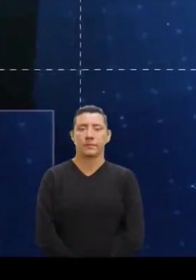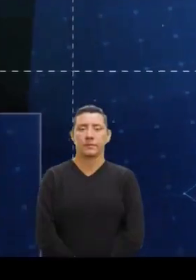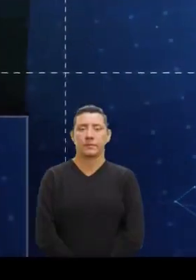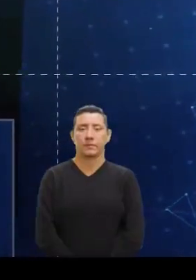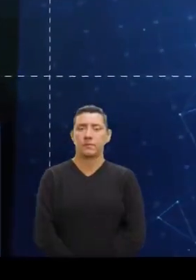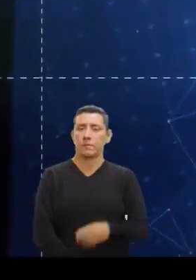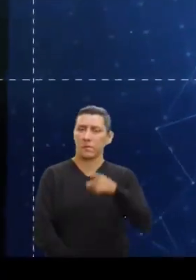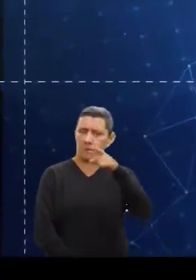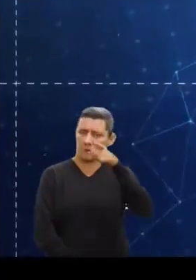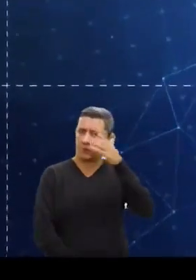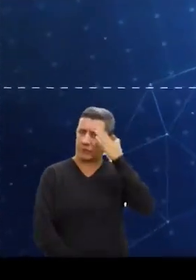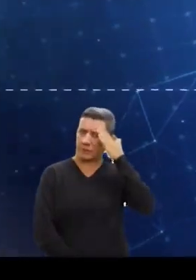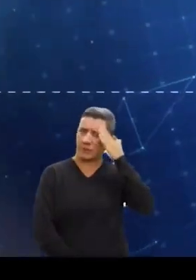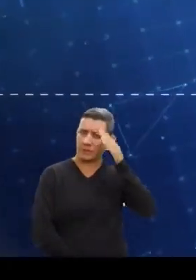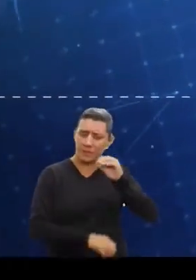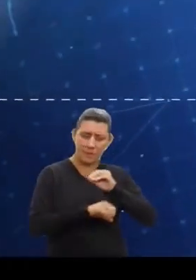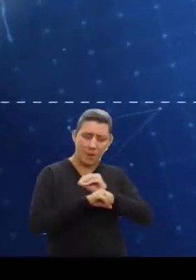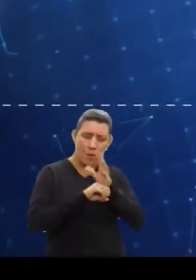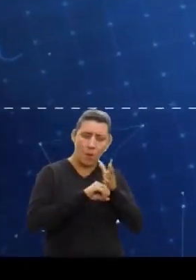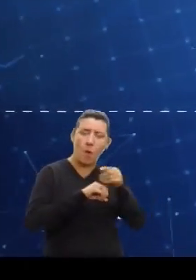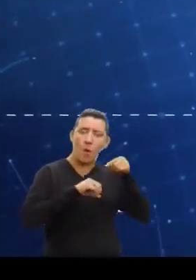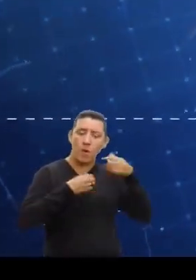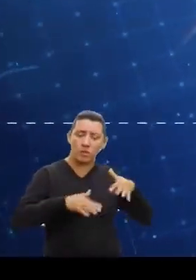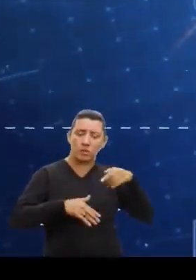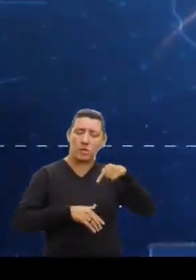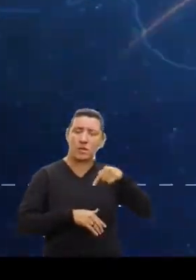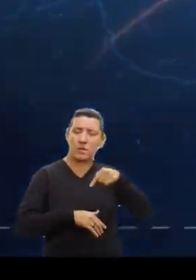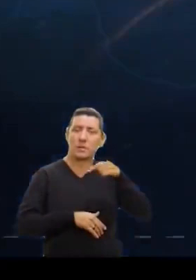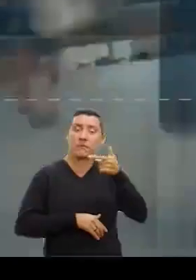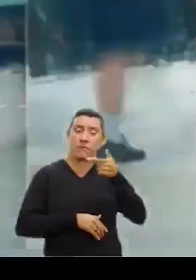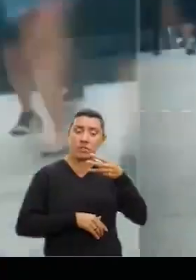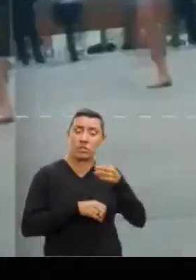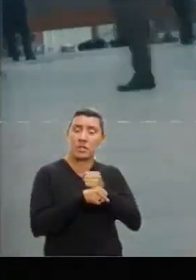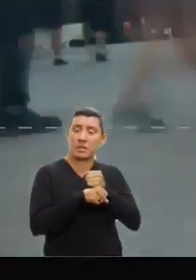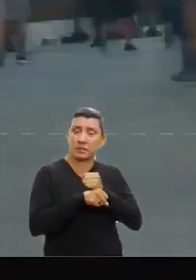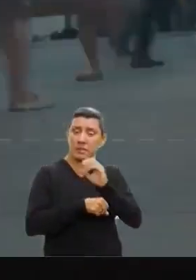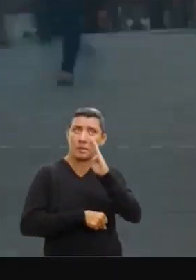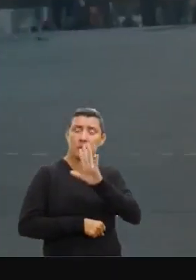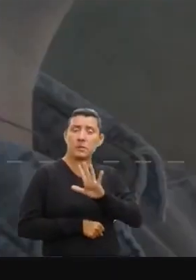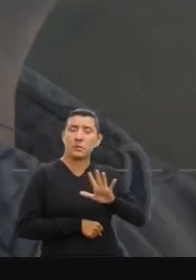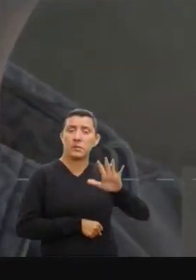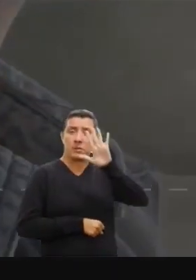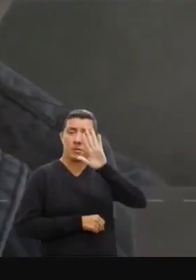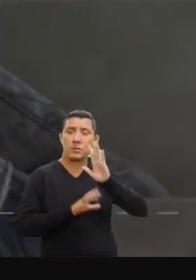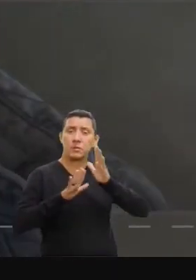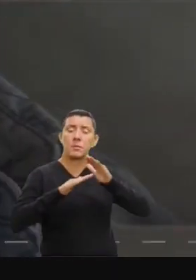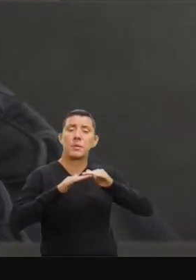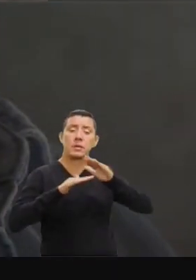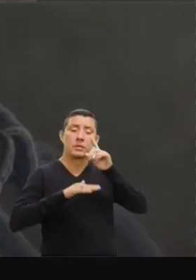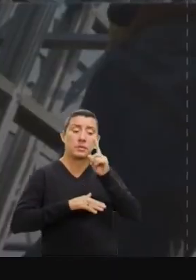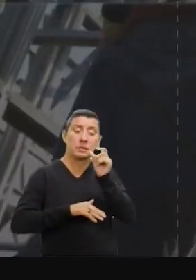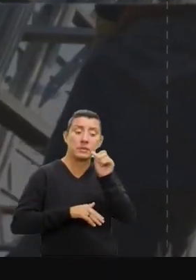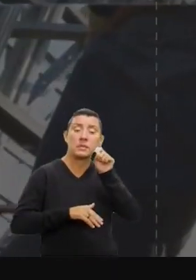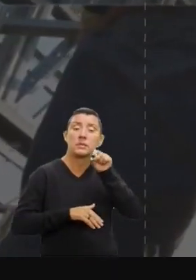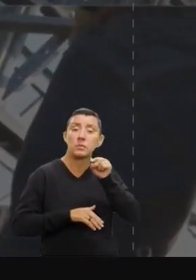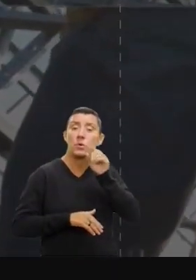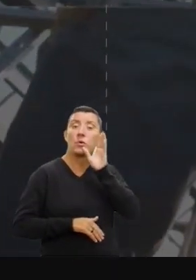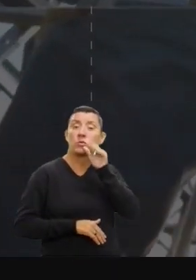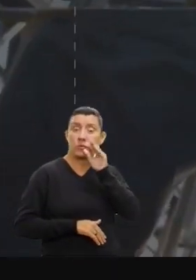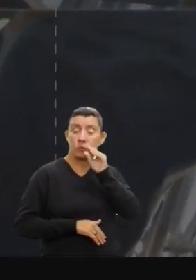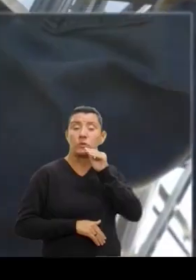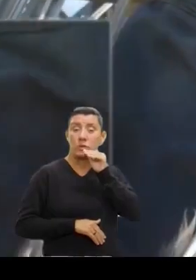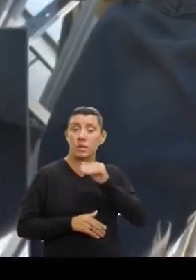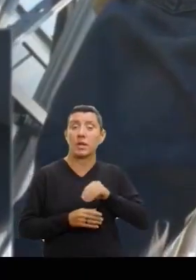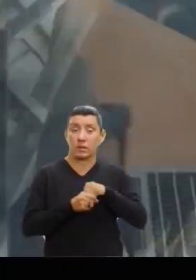Olá você sabia que é o alvo está no Brasil há 23 anos já somos mais de 16 mil colaboradores diretos e